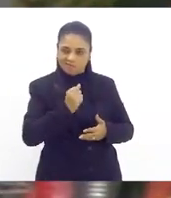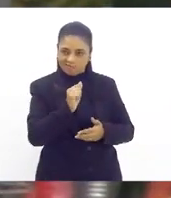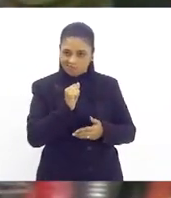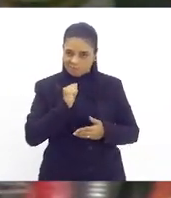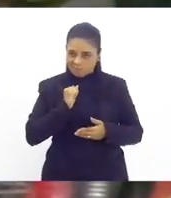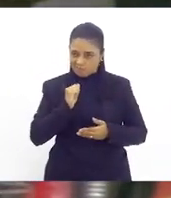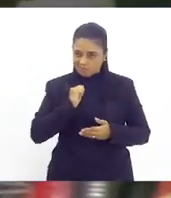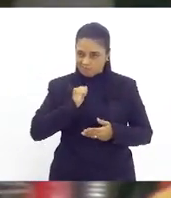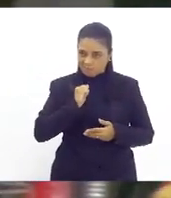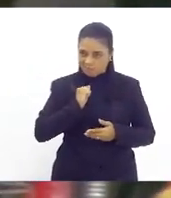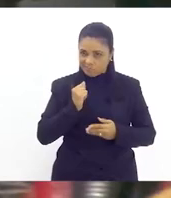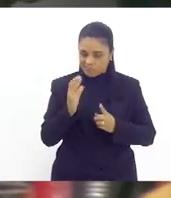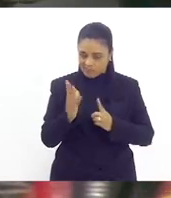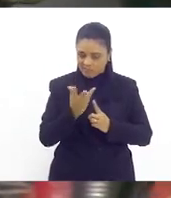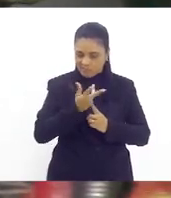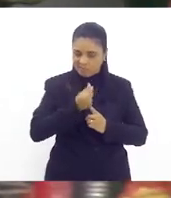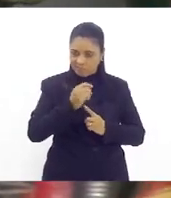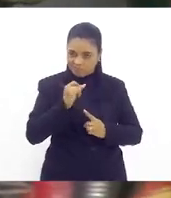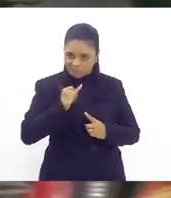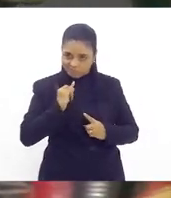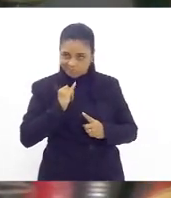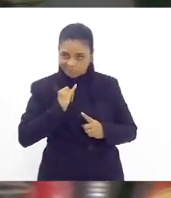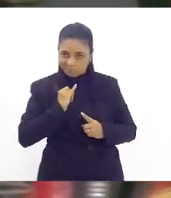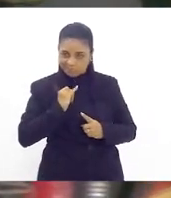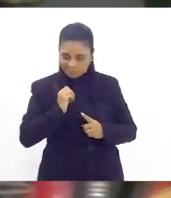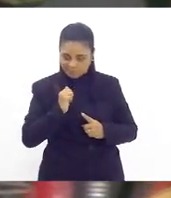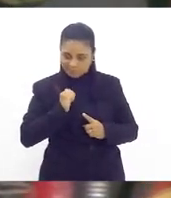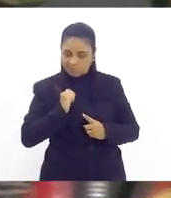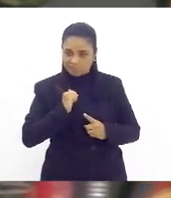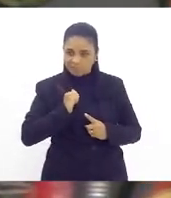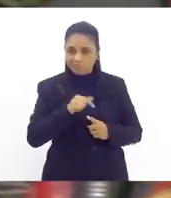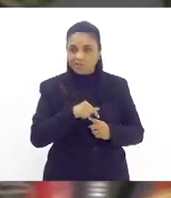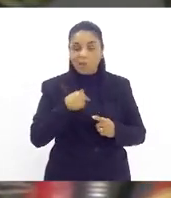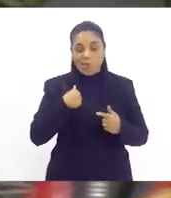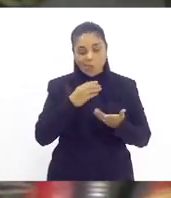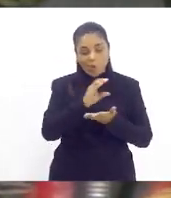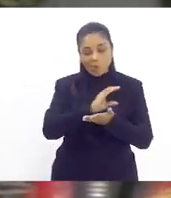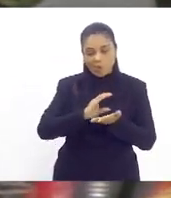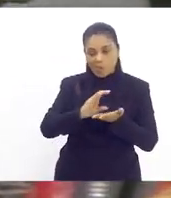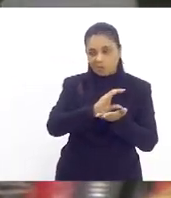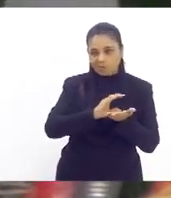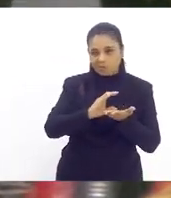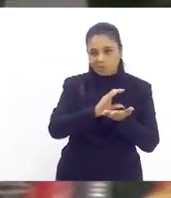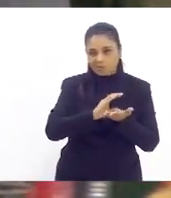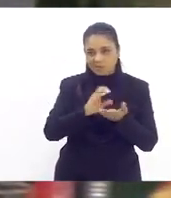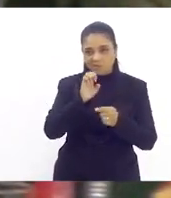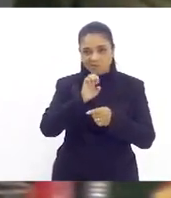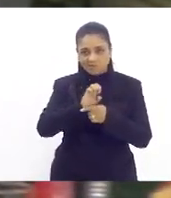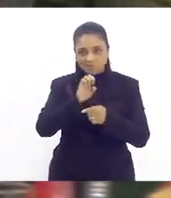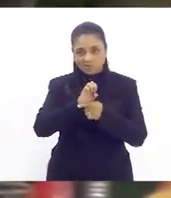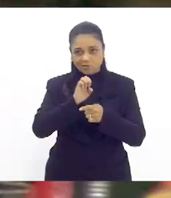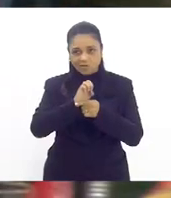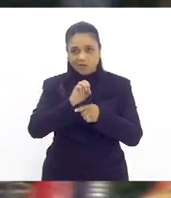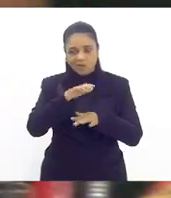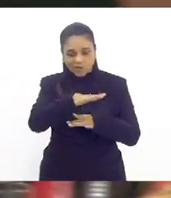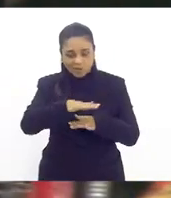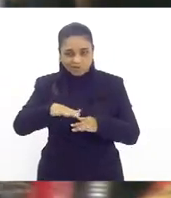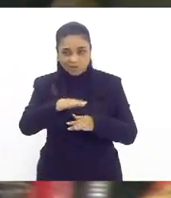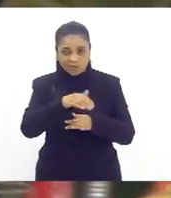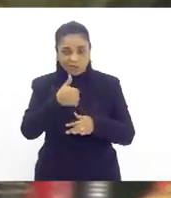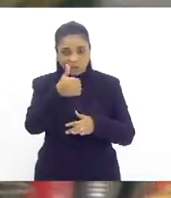eu venho pedir Até eu como conselheira Estadual Regional São 10 municípios